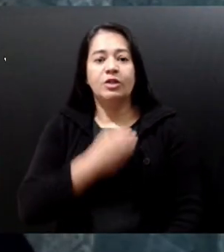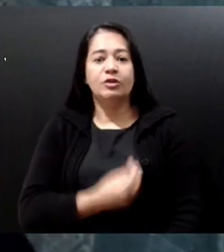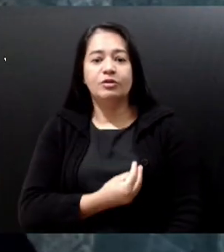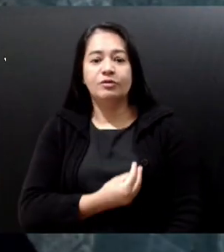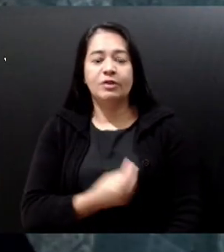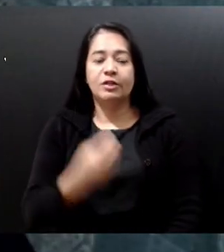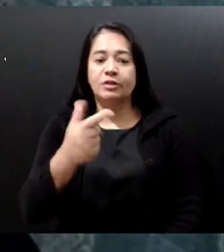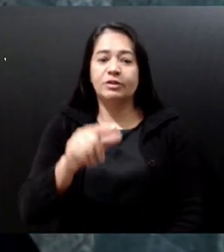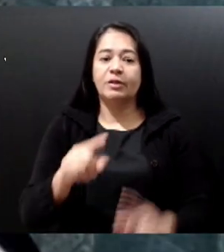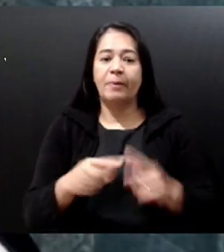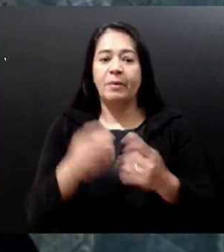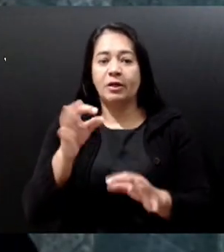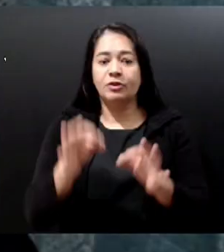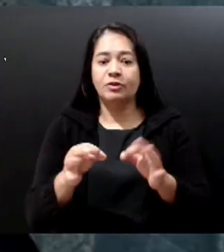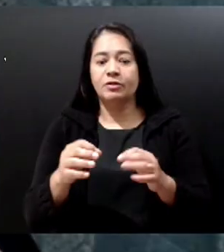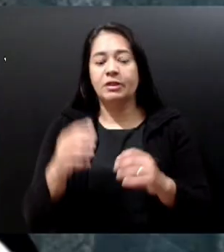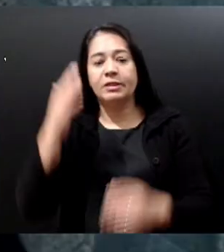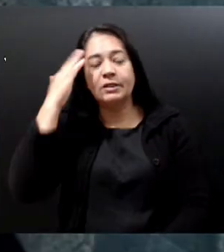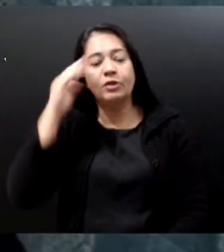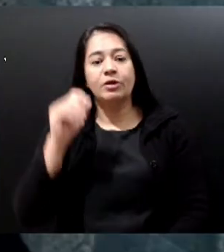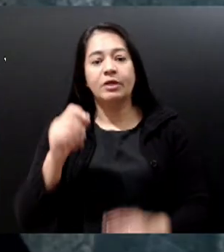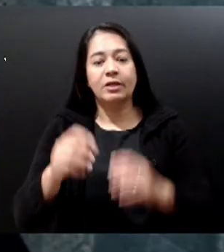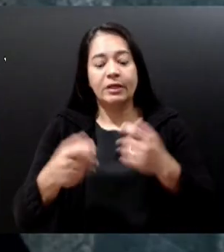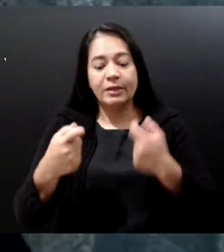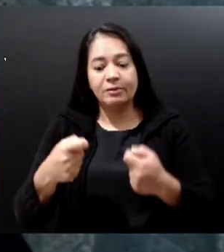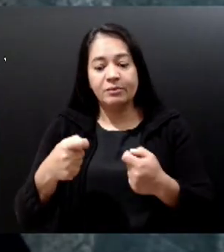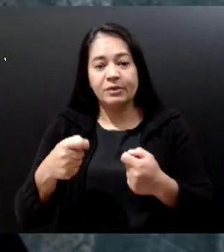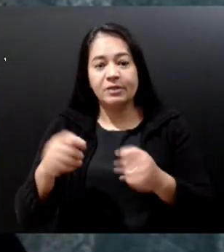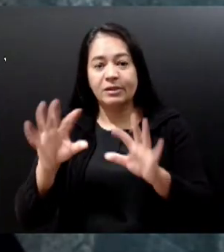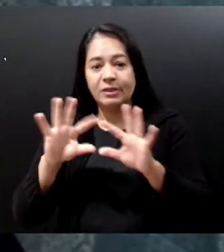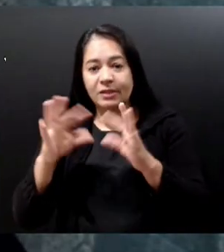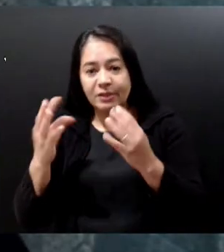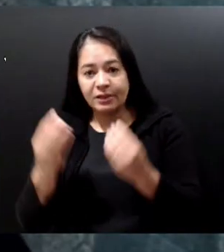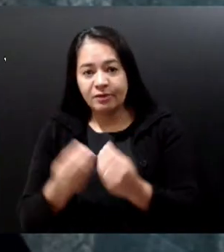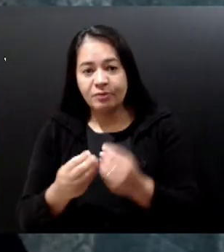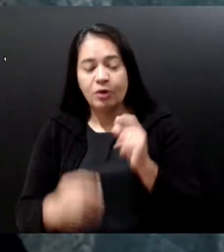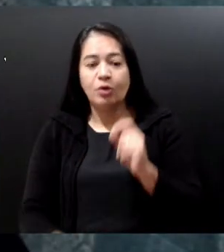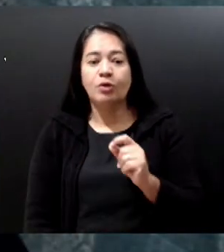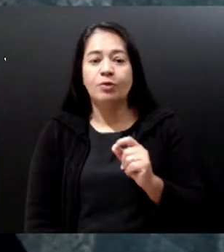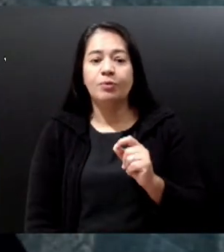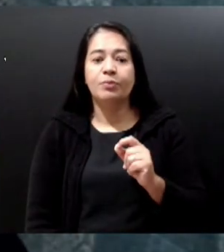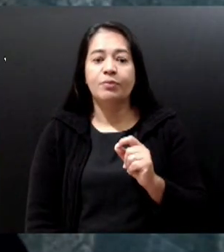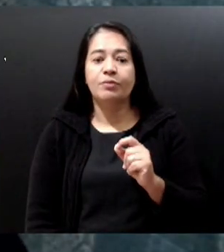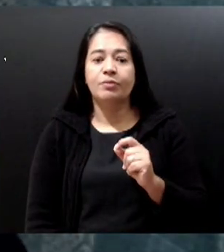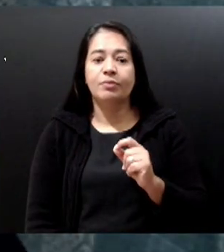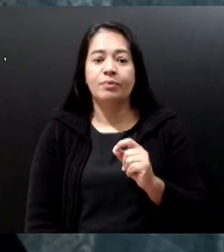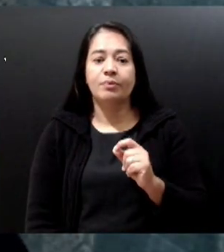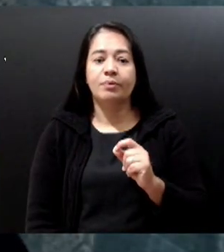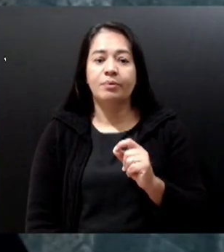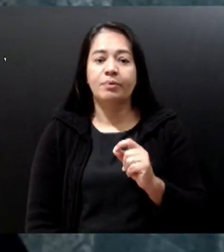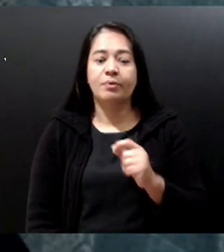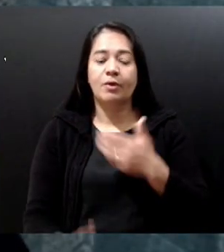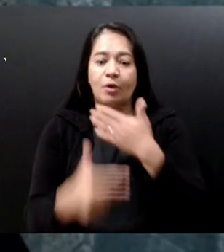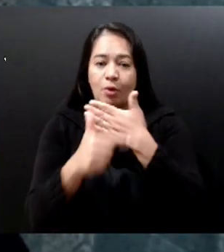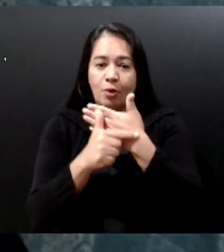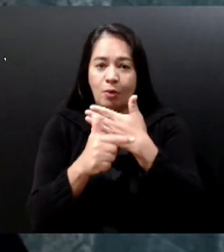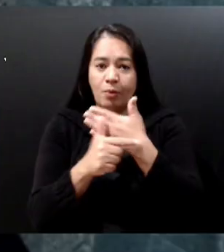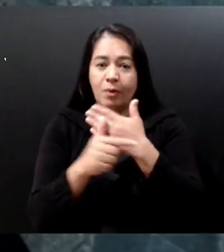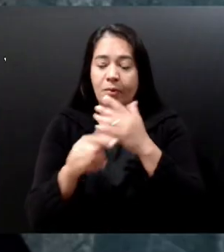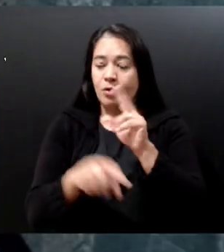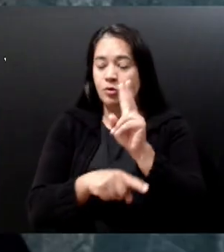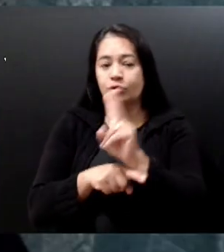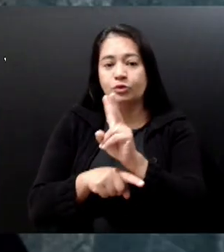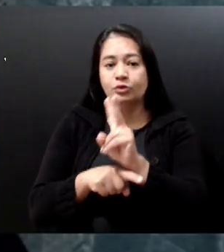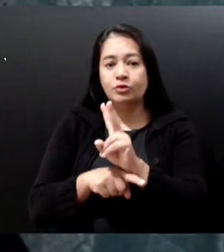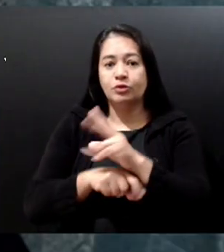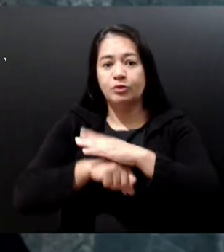família estendida, que tinha um papel de proteção, carinho e afeto, estender um benefício que